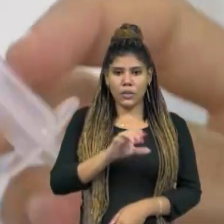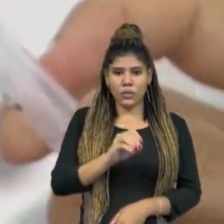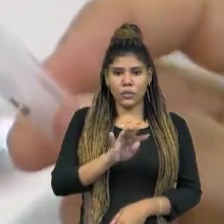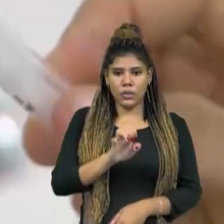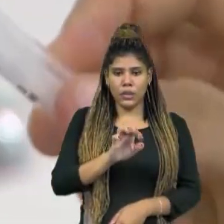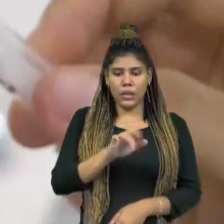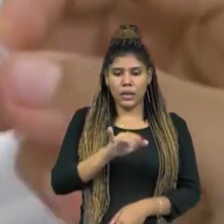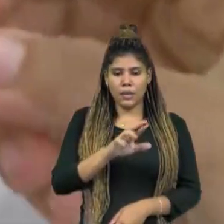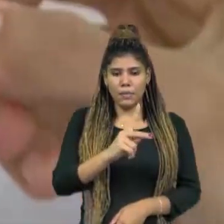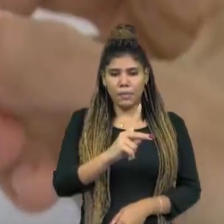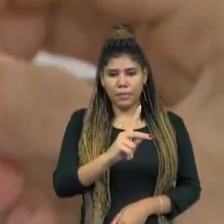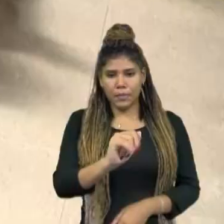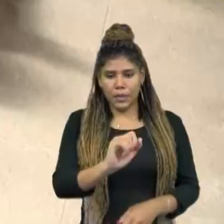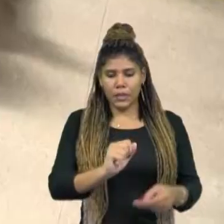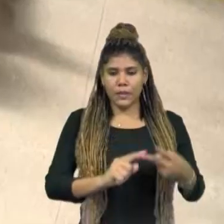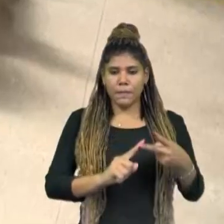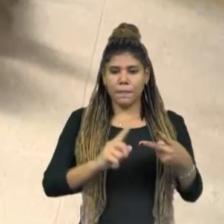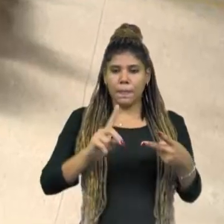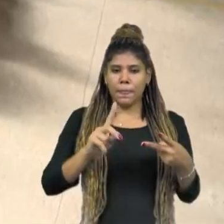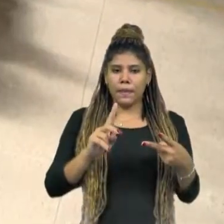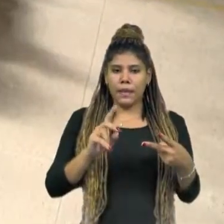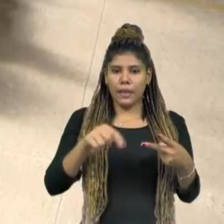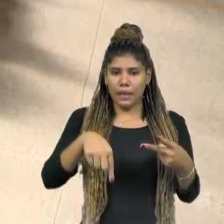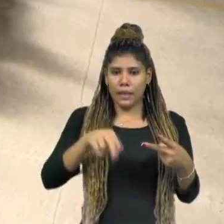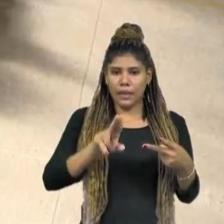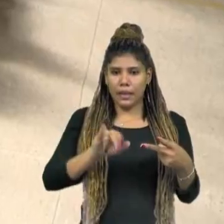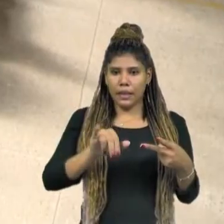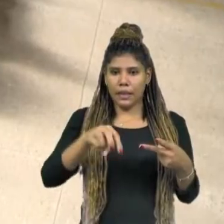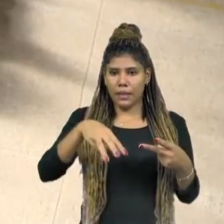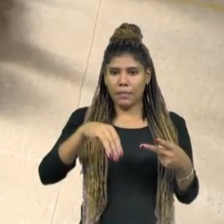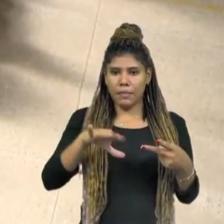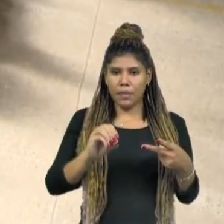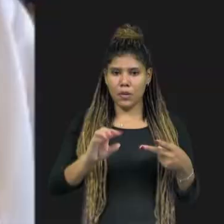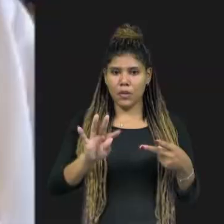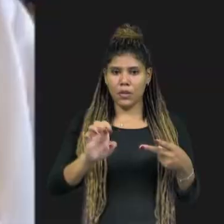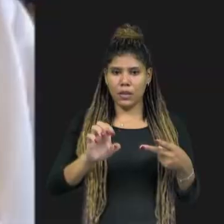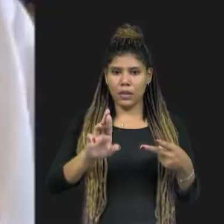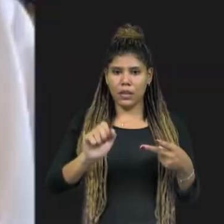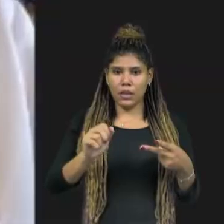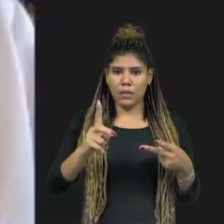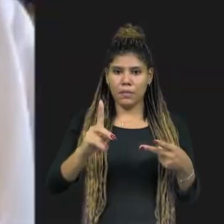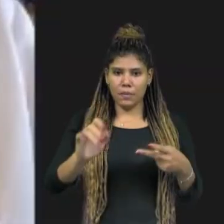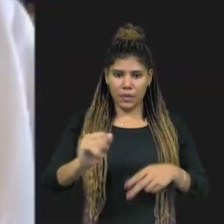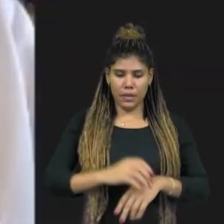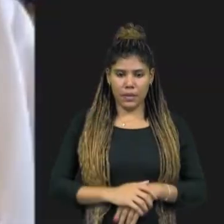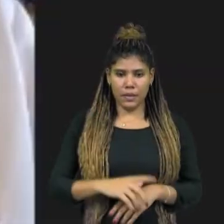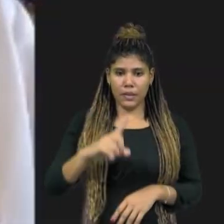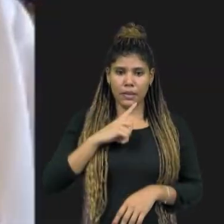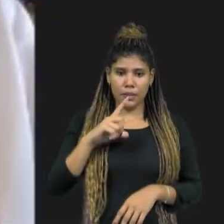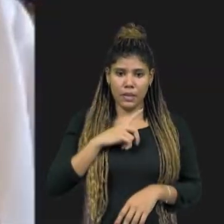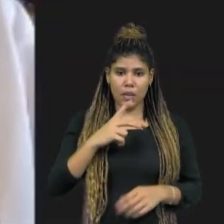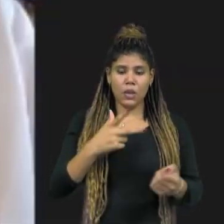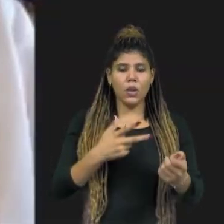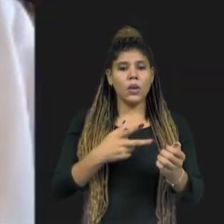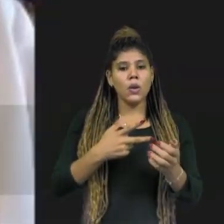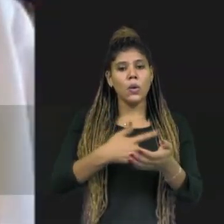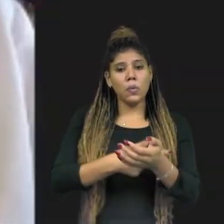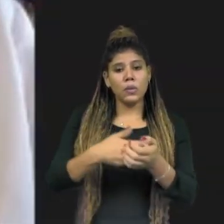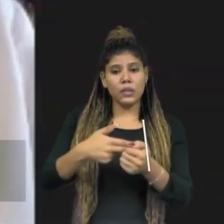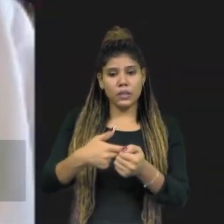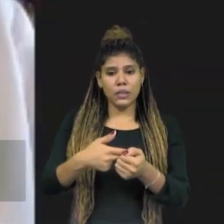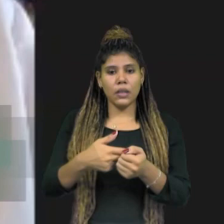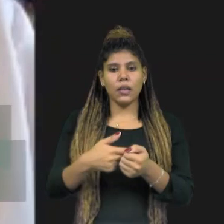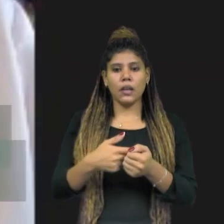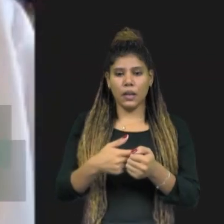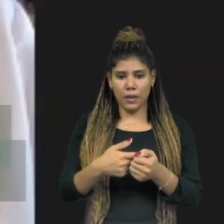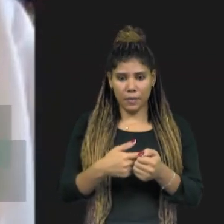é com a vacina contra o HPV e com exames de rotina, como o Papanicolau. Existe o famoso exame de colpocitologia oncótica,